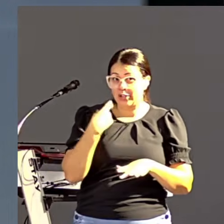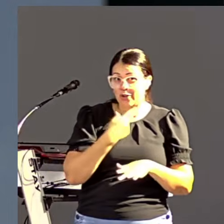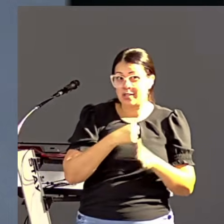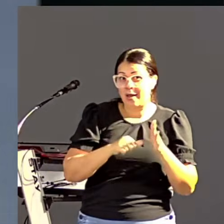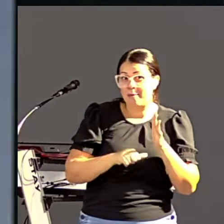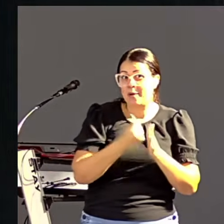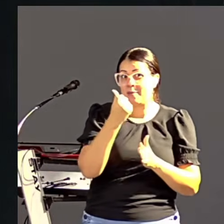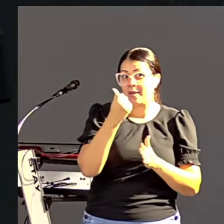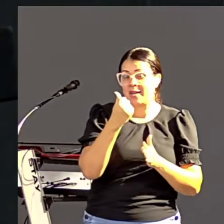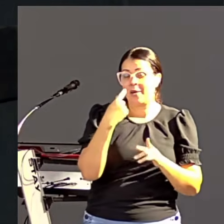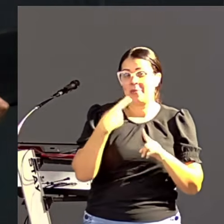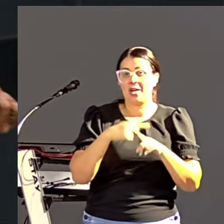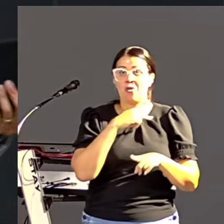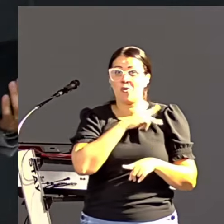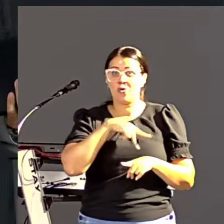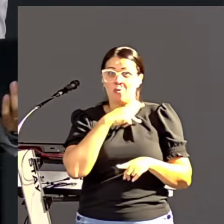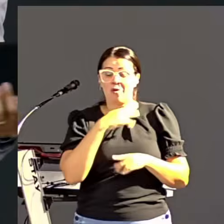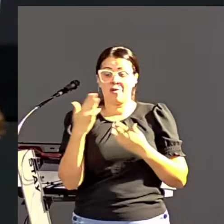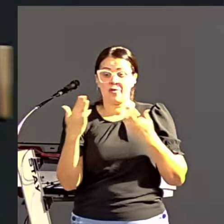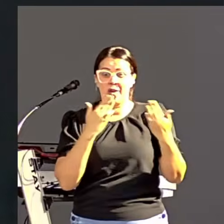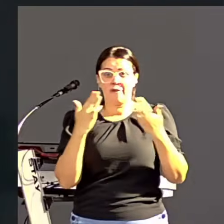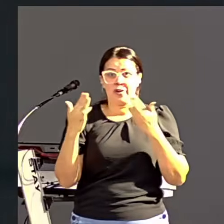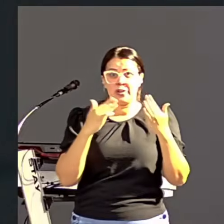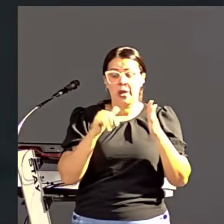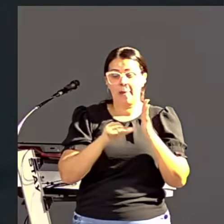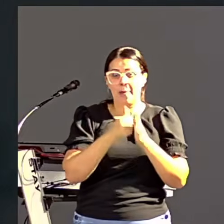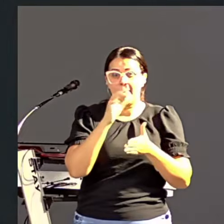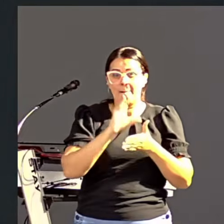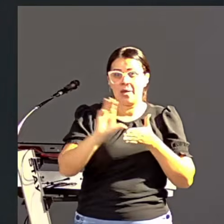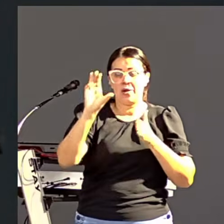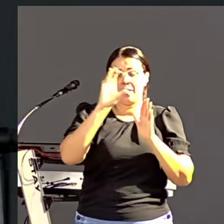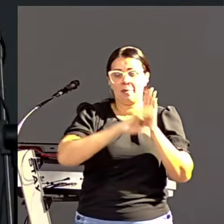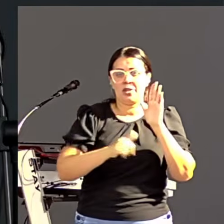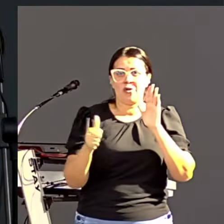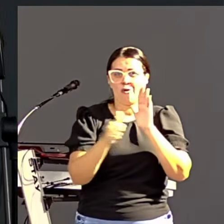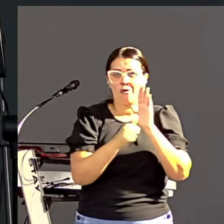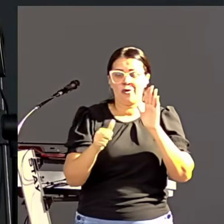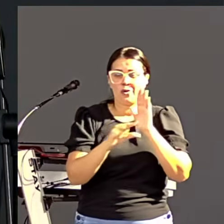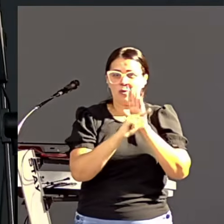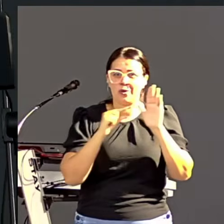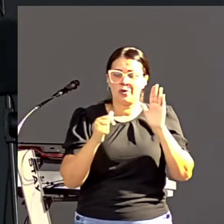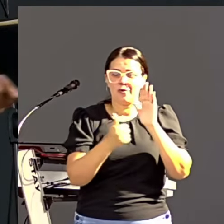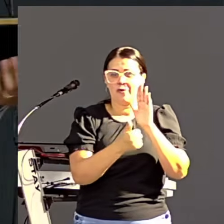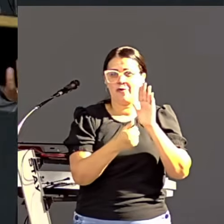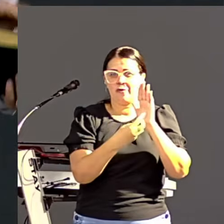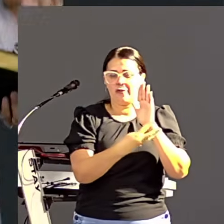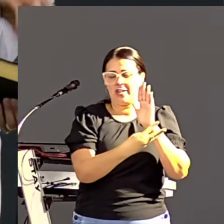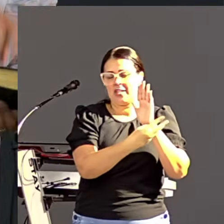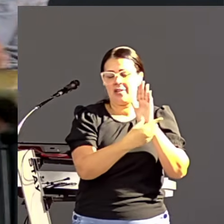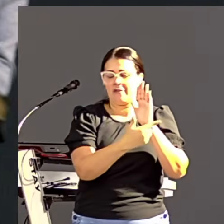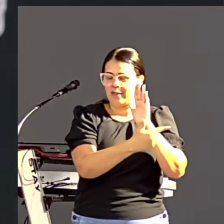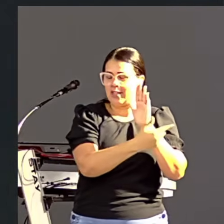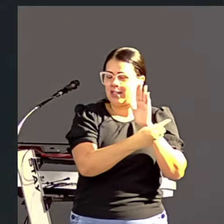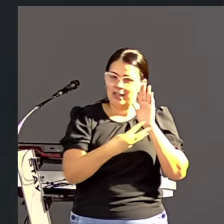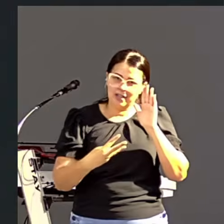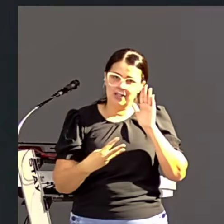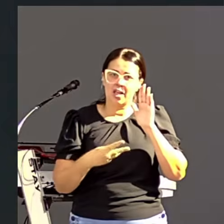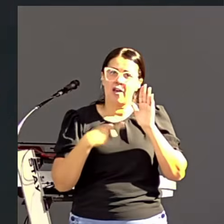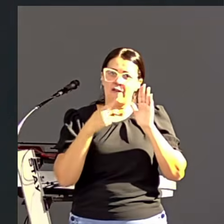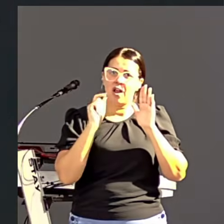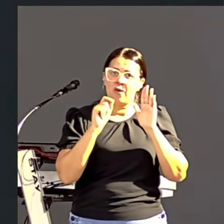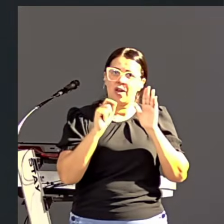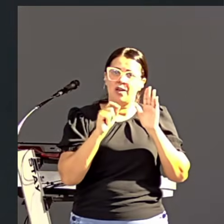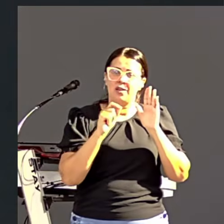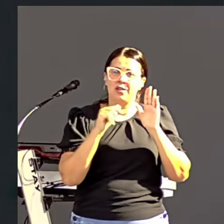né? Quando Paulo faz referência, 1 Coríntios capítulo 11, a partir do versículo 23, ele está falando dessa ceia